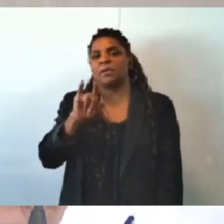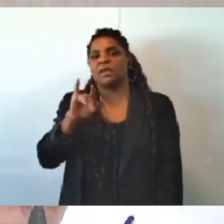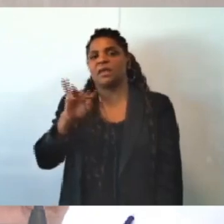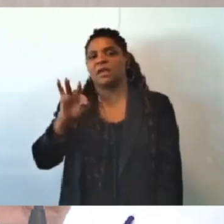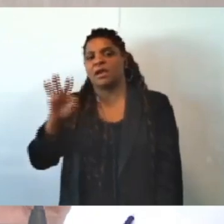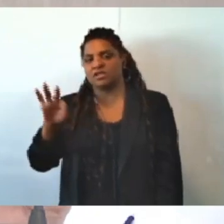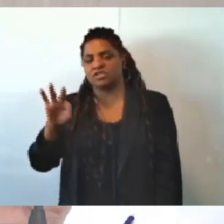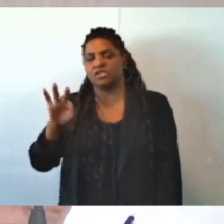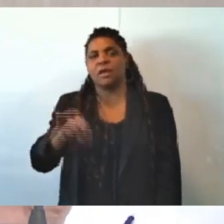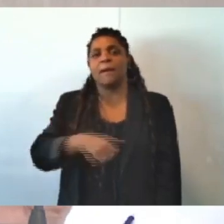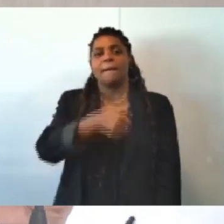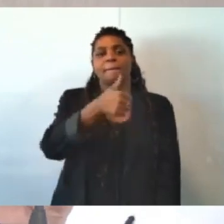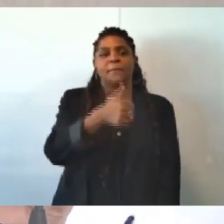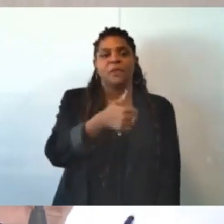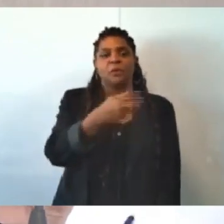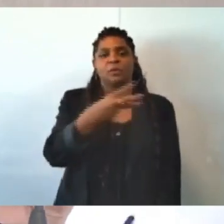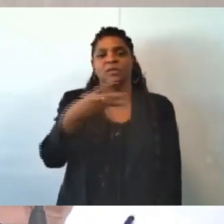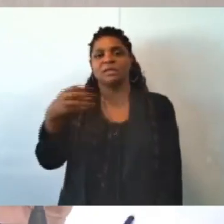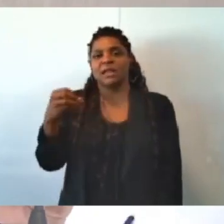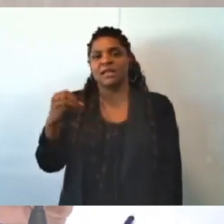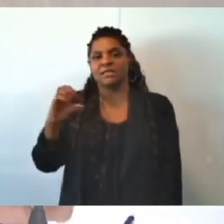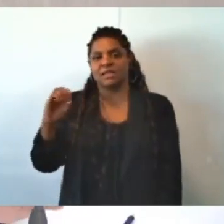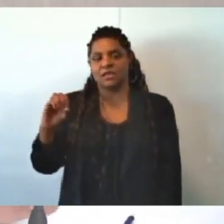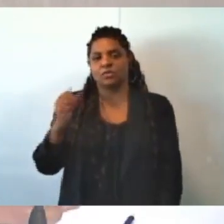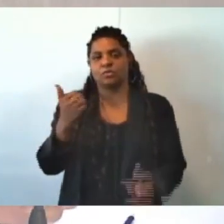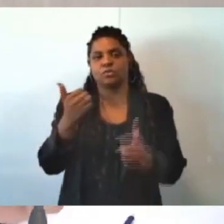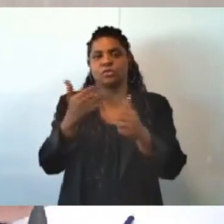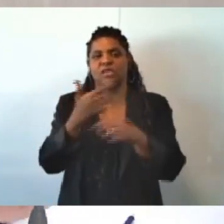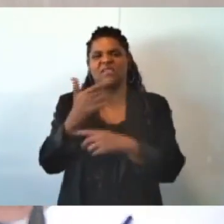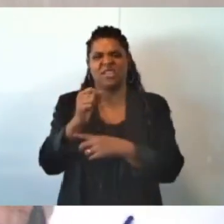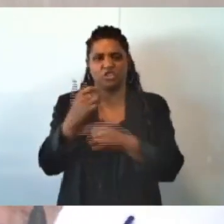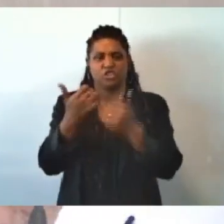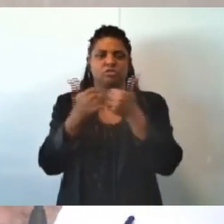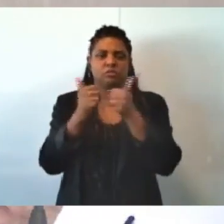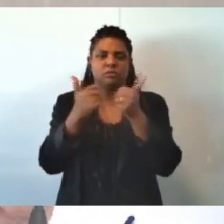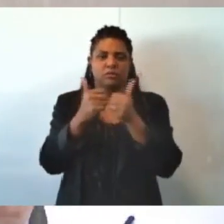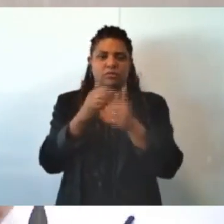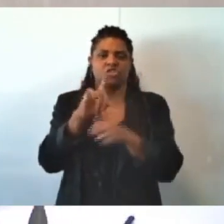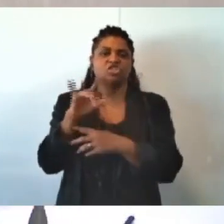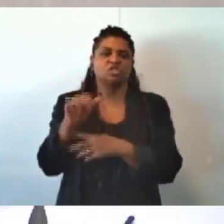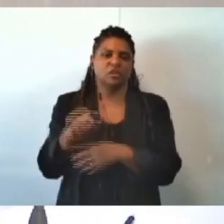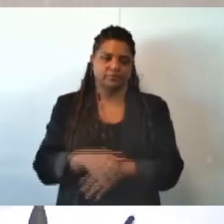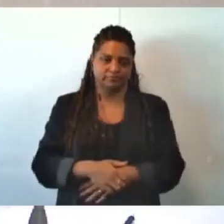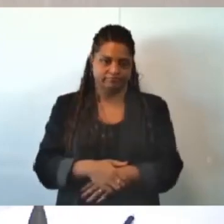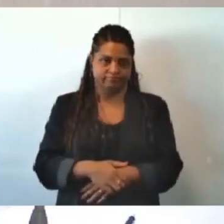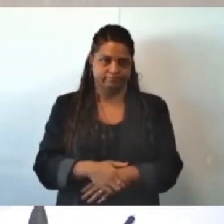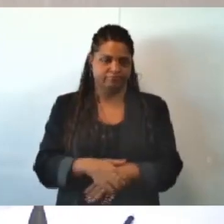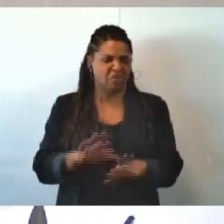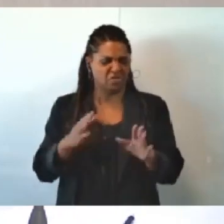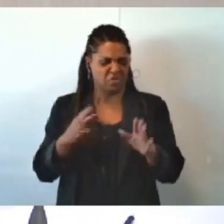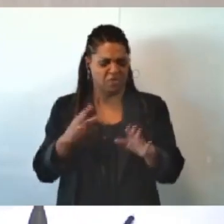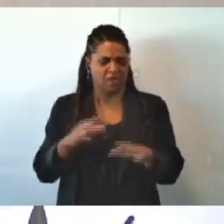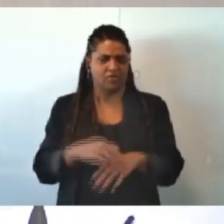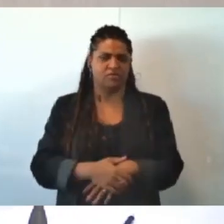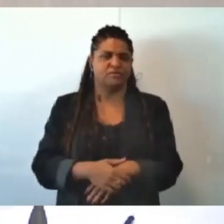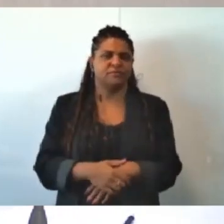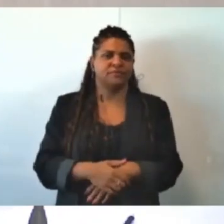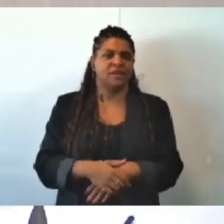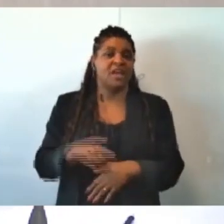2.320 ônibus dia. Isso é uma média. Tá? Na